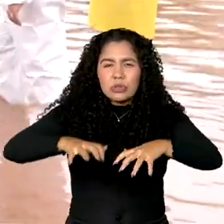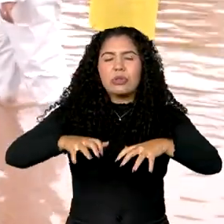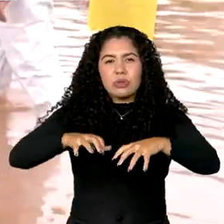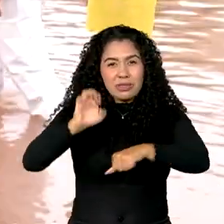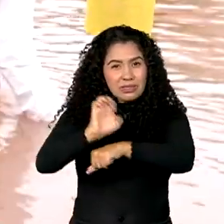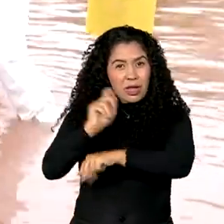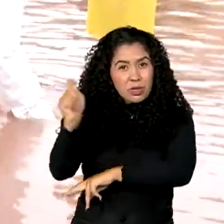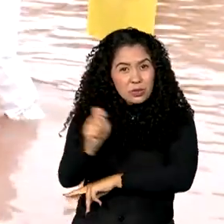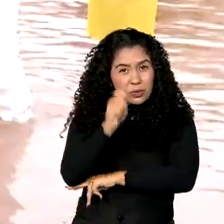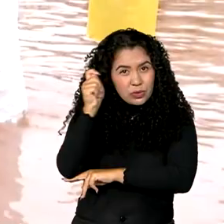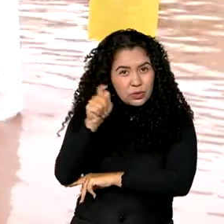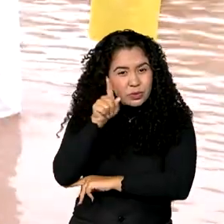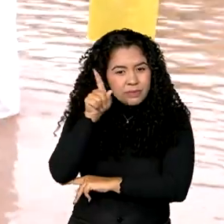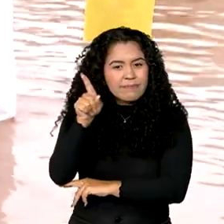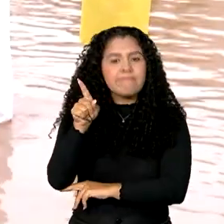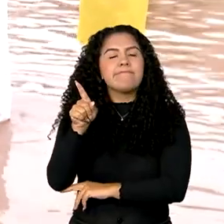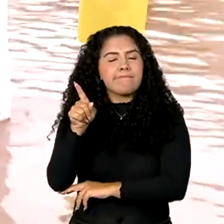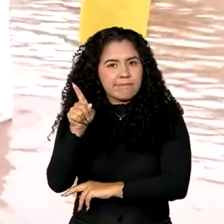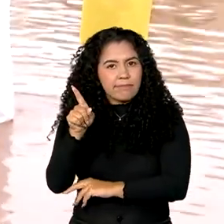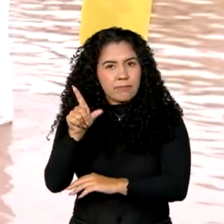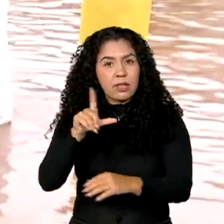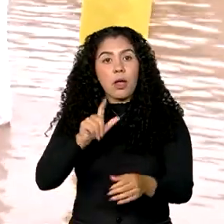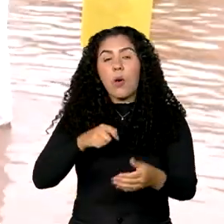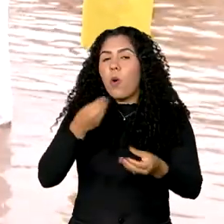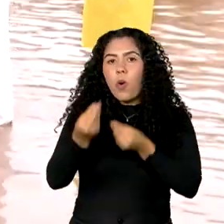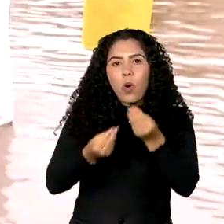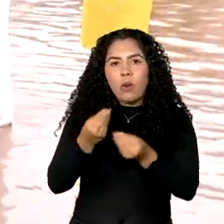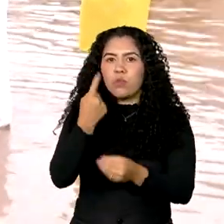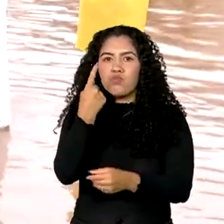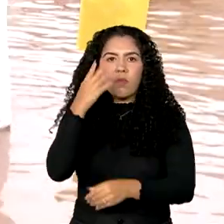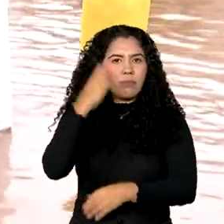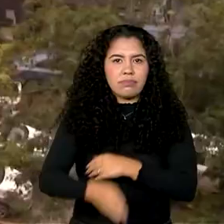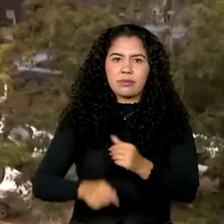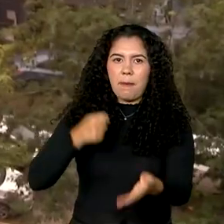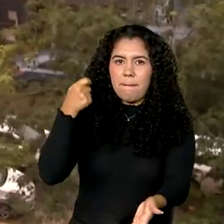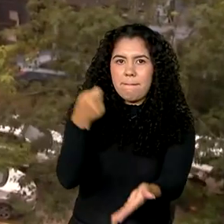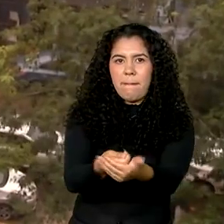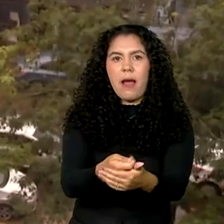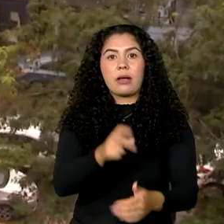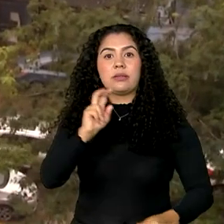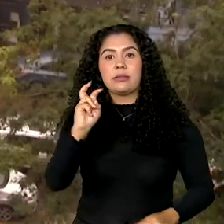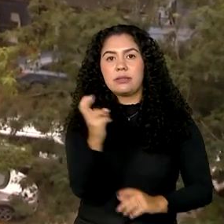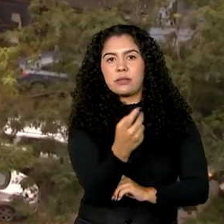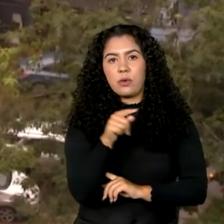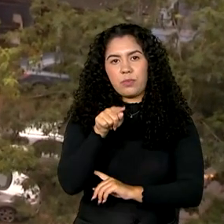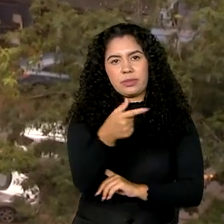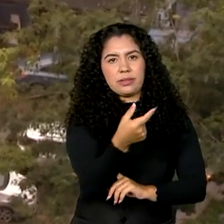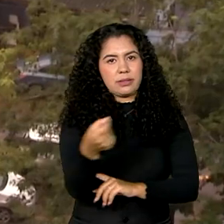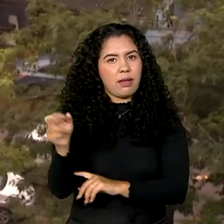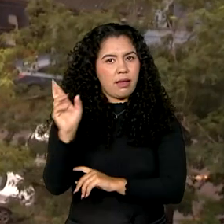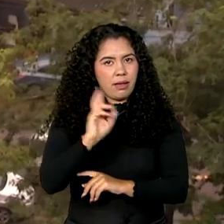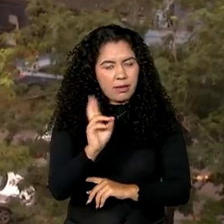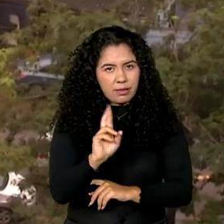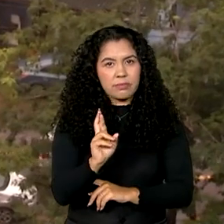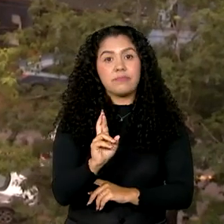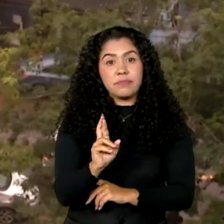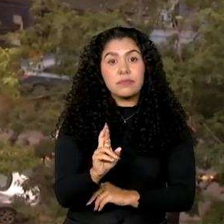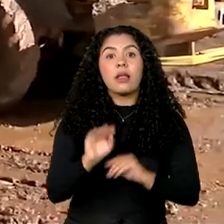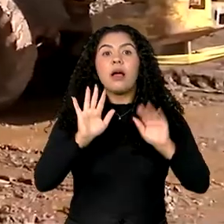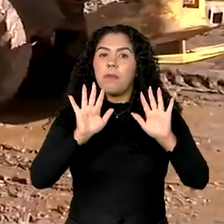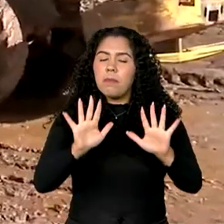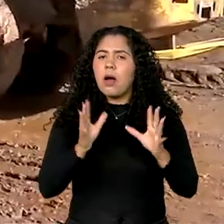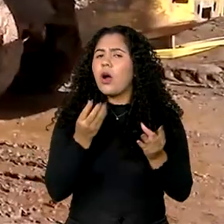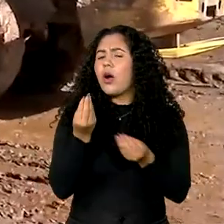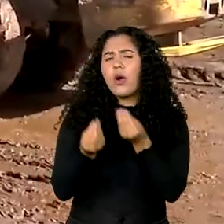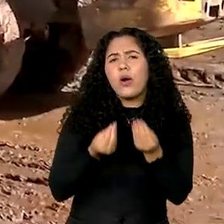primeiro semestre deste ano é pago em parcela única no valor de R 5.100 o recurso pode ser